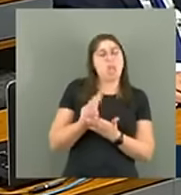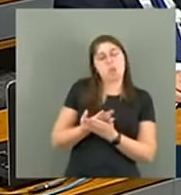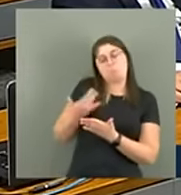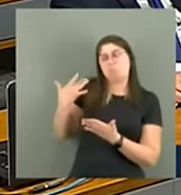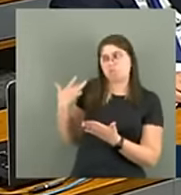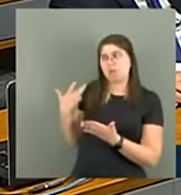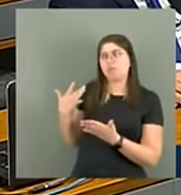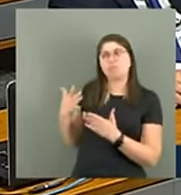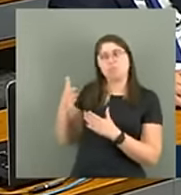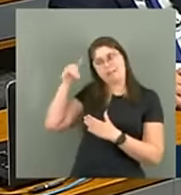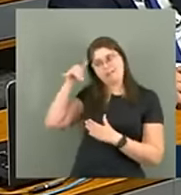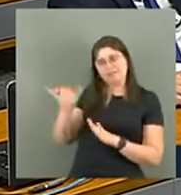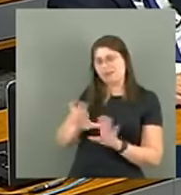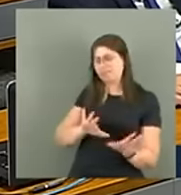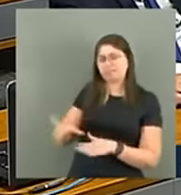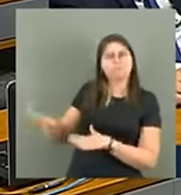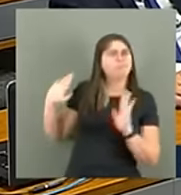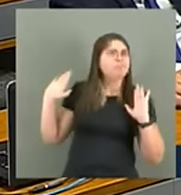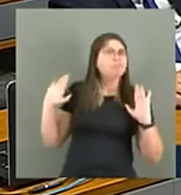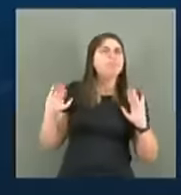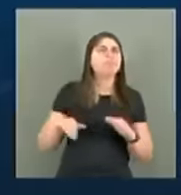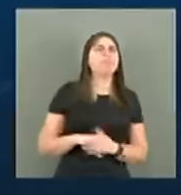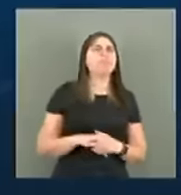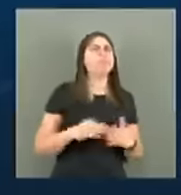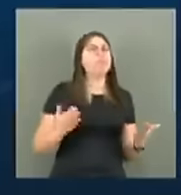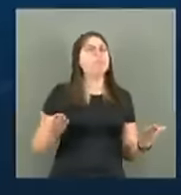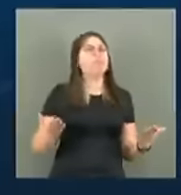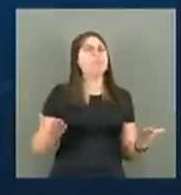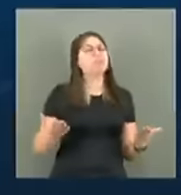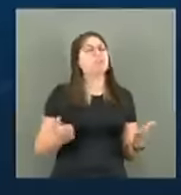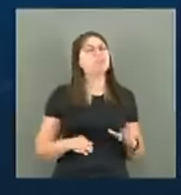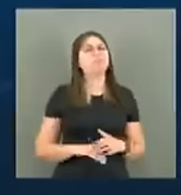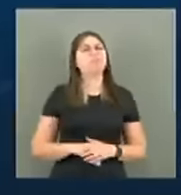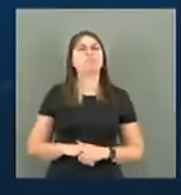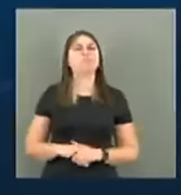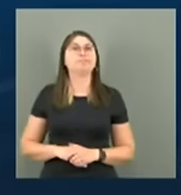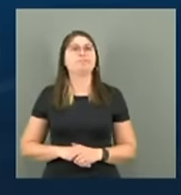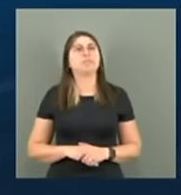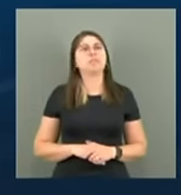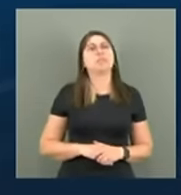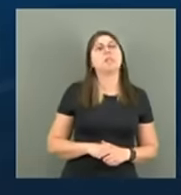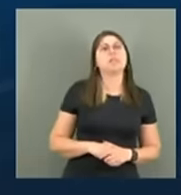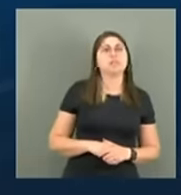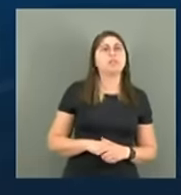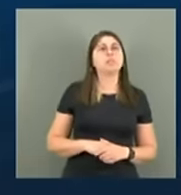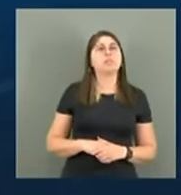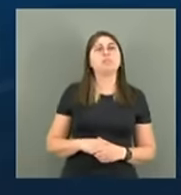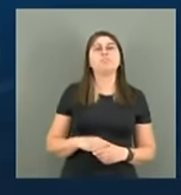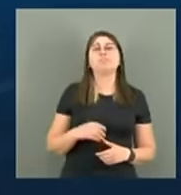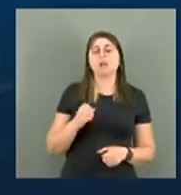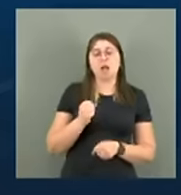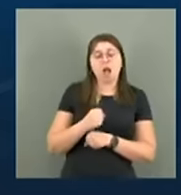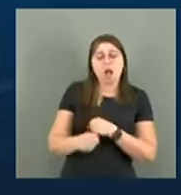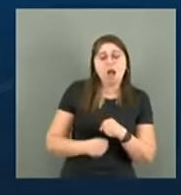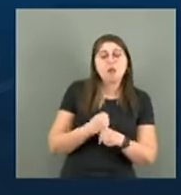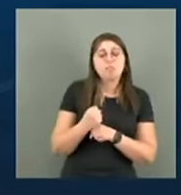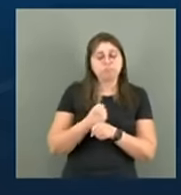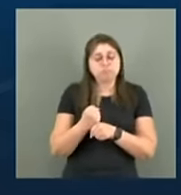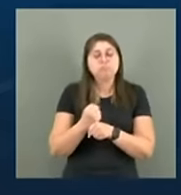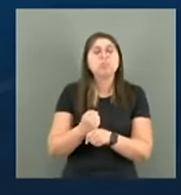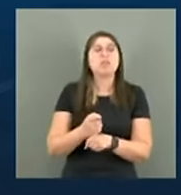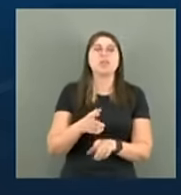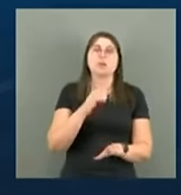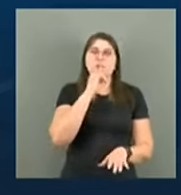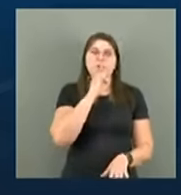mais. Então, assim, só pra finalizar, então eu fazia realmente isso. Então, basicamente, eu enganava